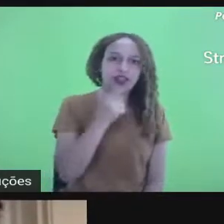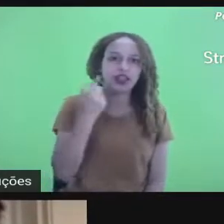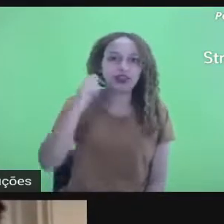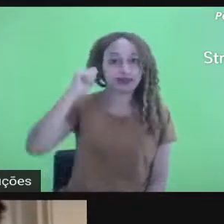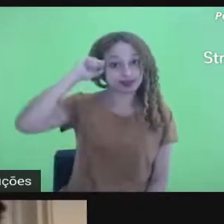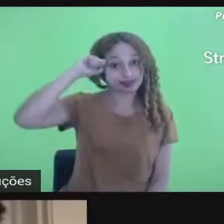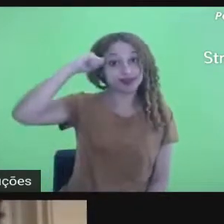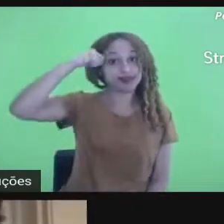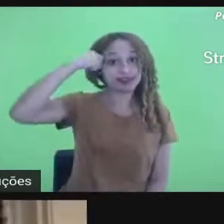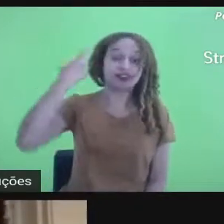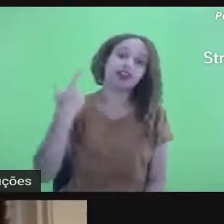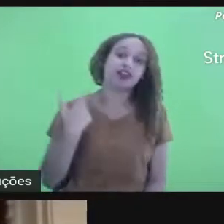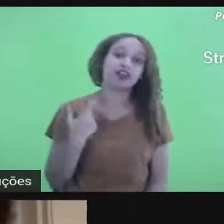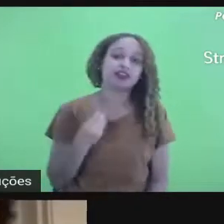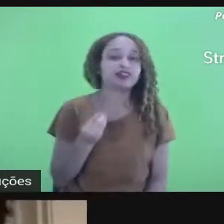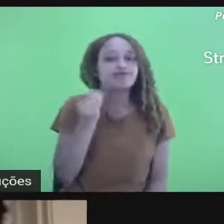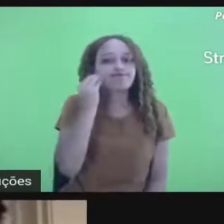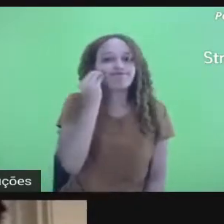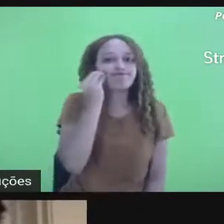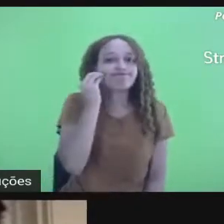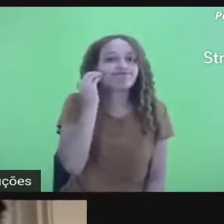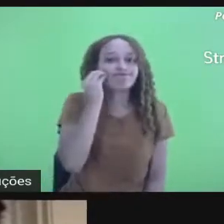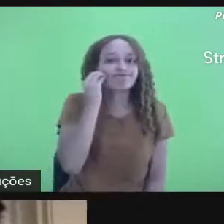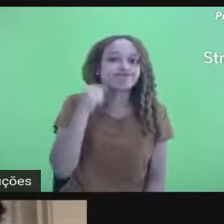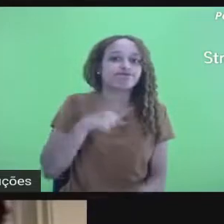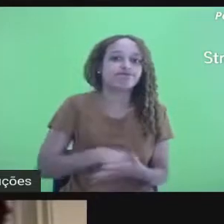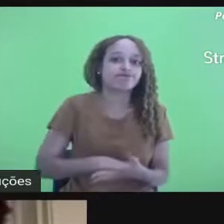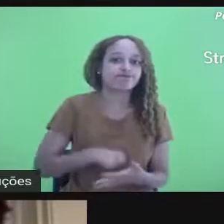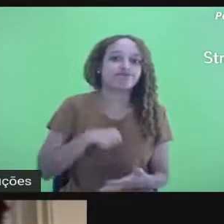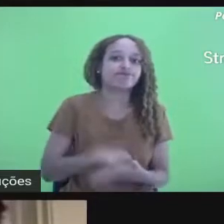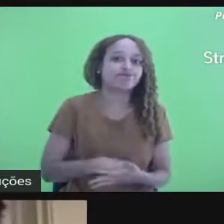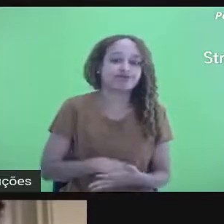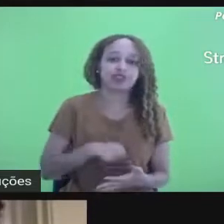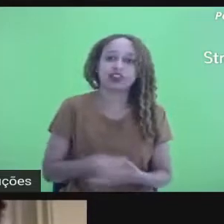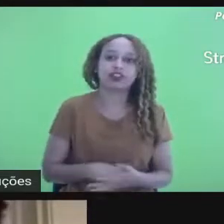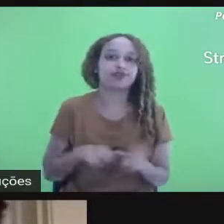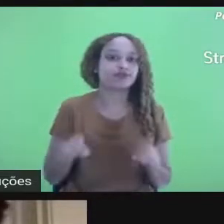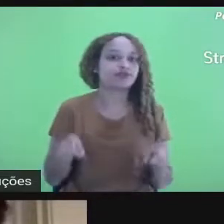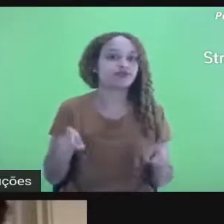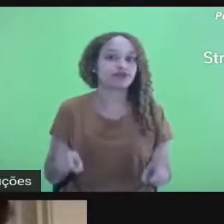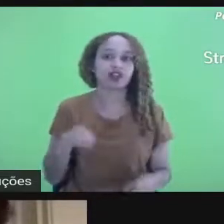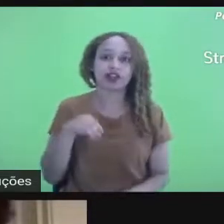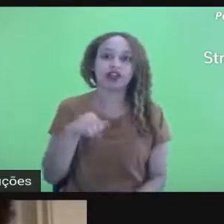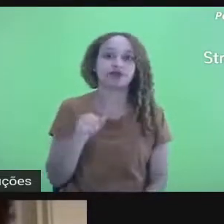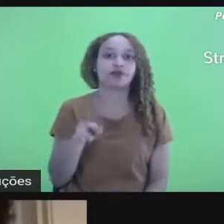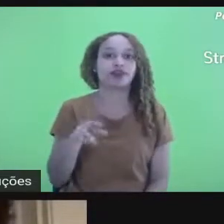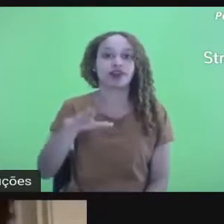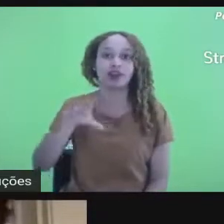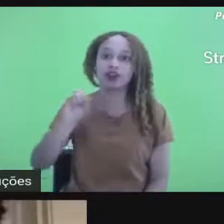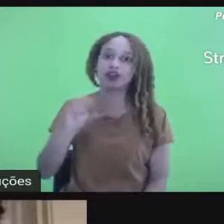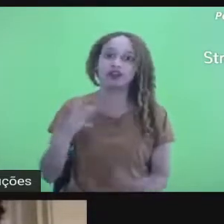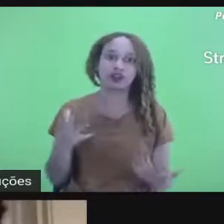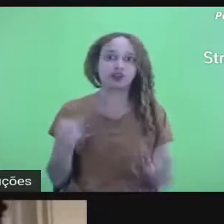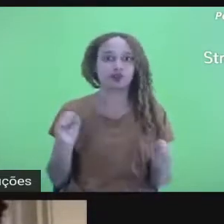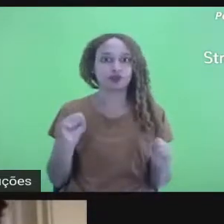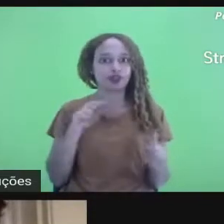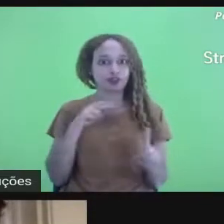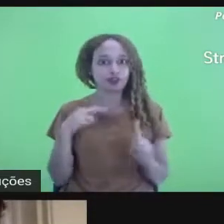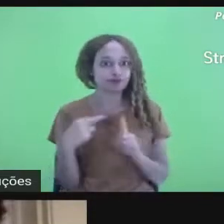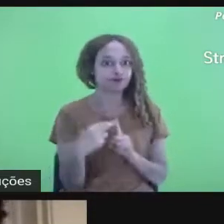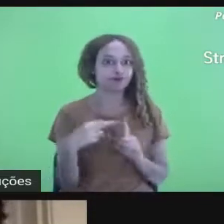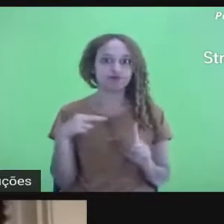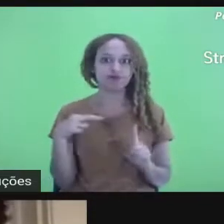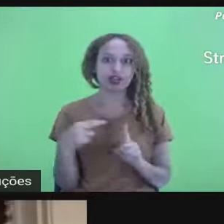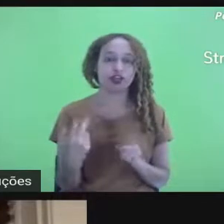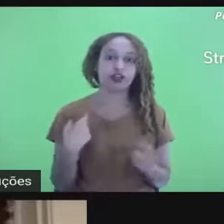negras, tentando se afirmar nesse mercado, né, da arquitetura e urbanismo, essa escola tão